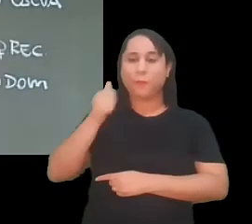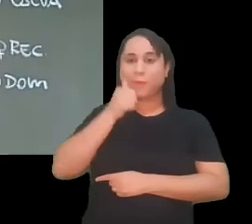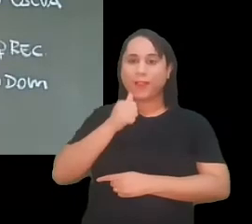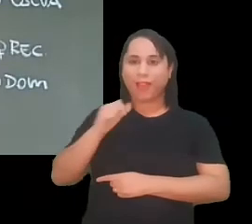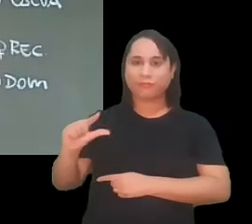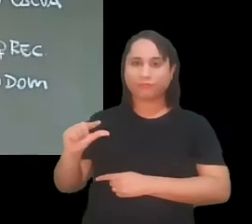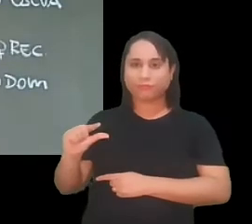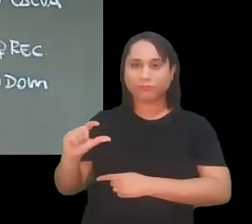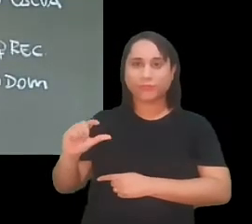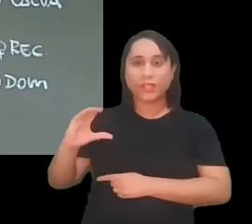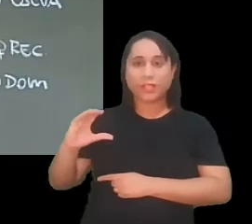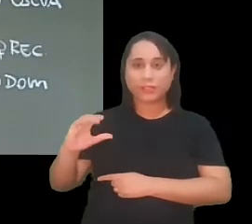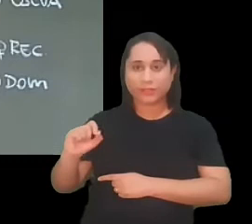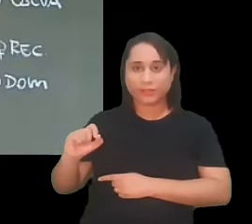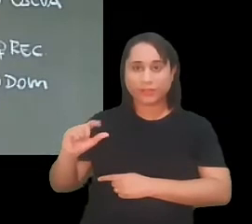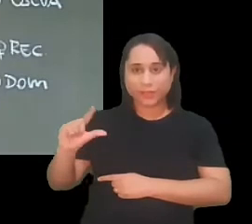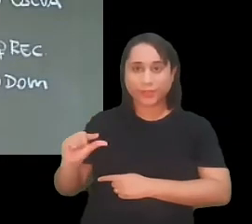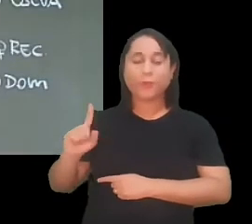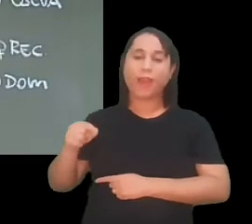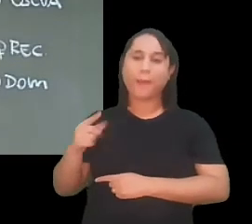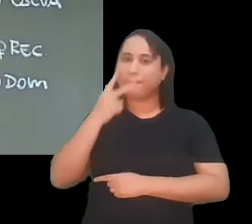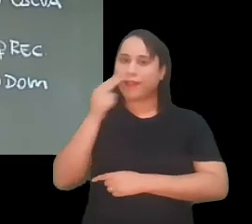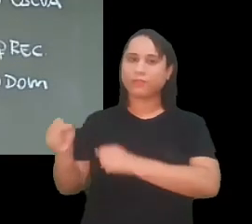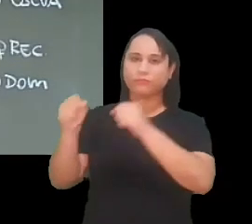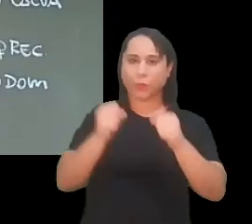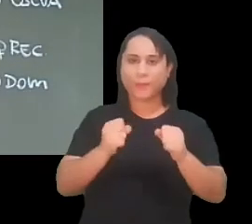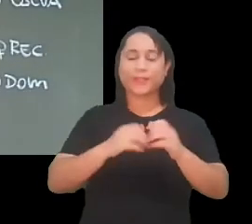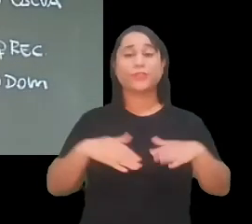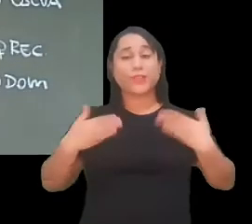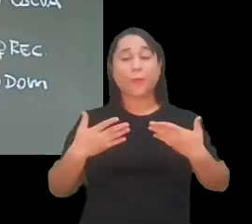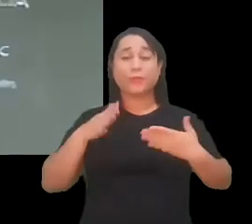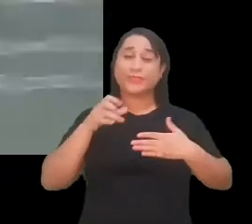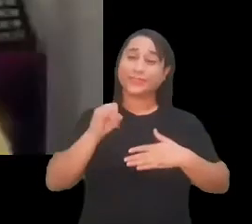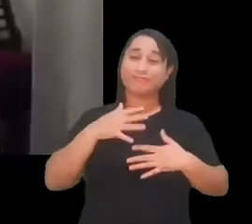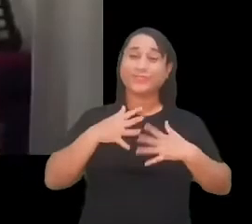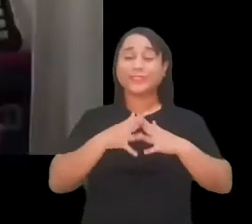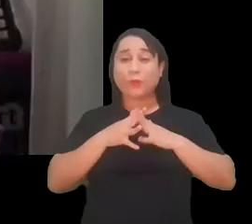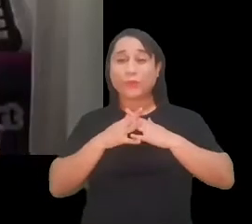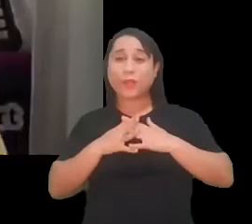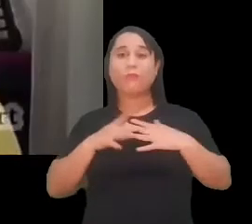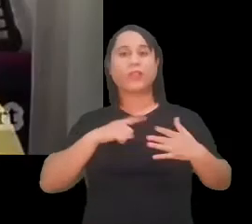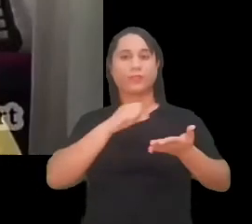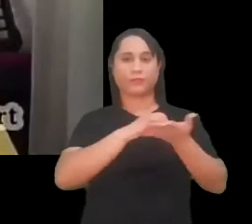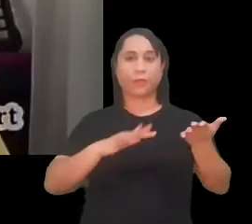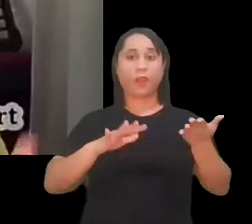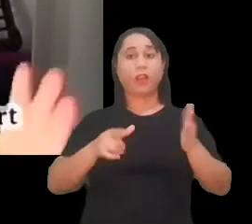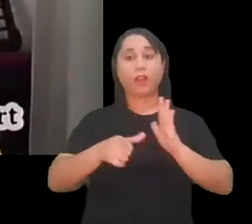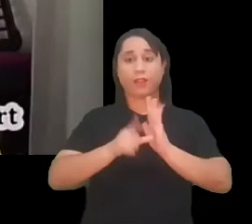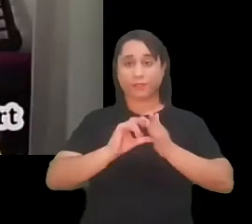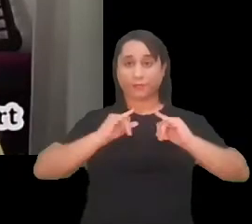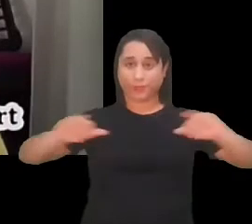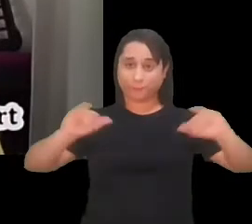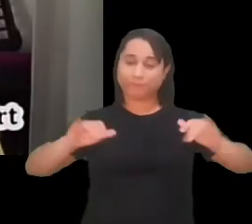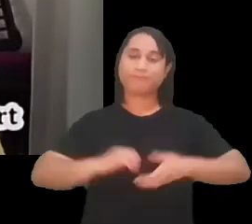você vai entender melhor após o nosso exercício. E, claro, vamos a ele, mas antes, um breve recado. Pessoas, eu gostaria de avisar vocês que existem